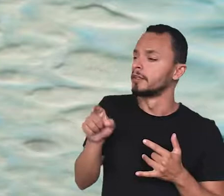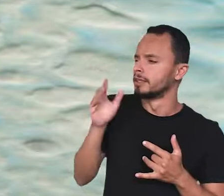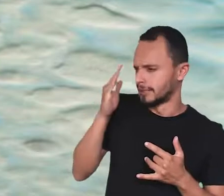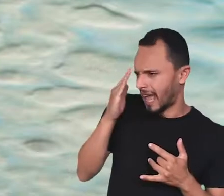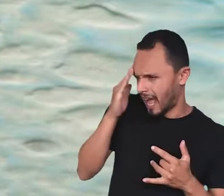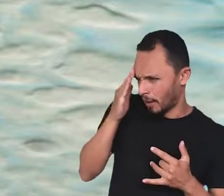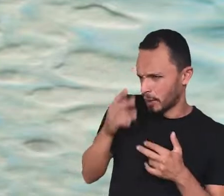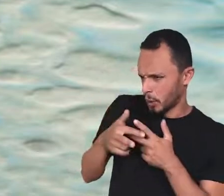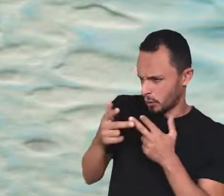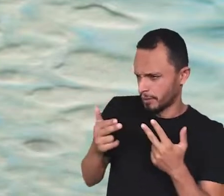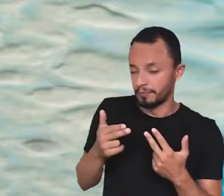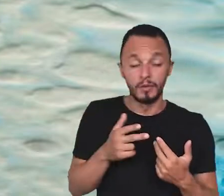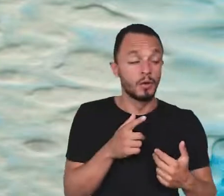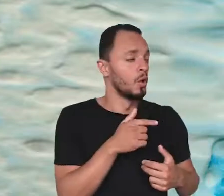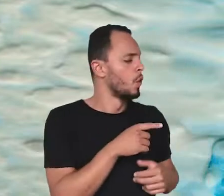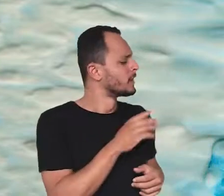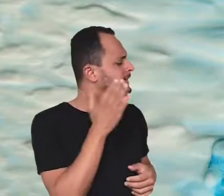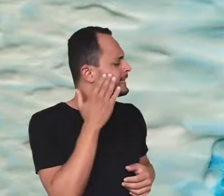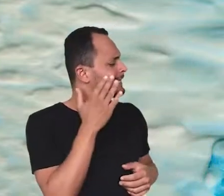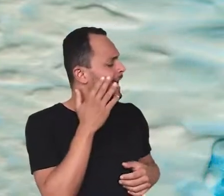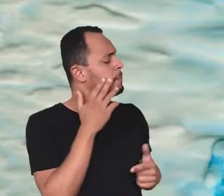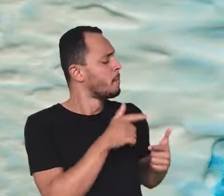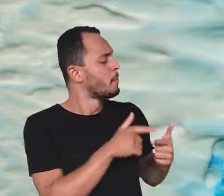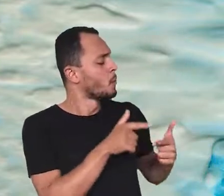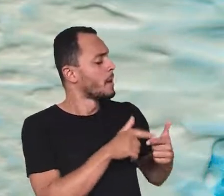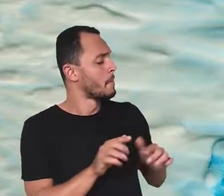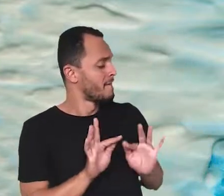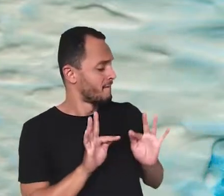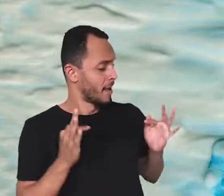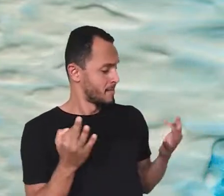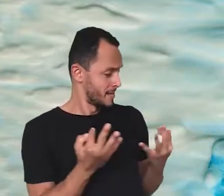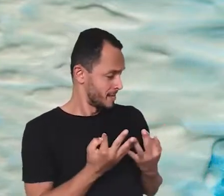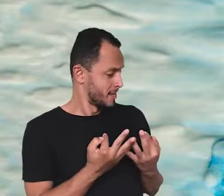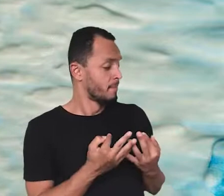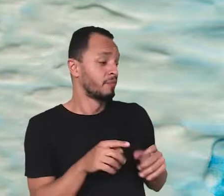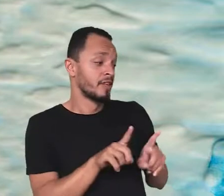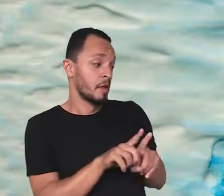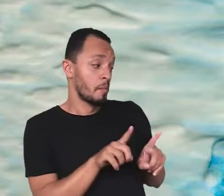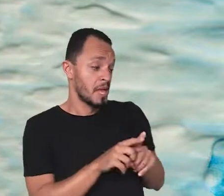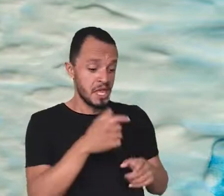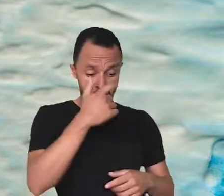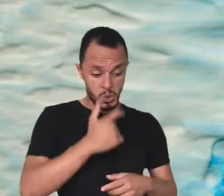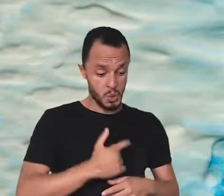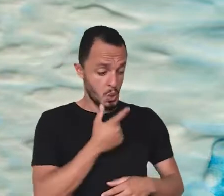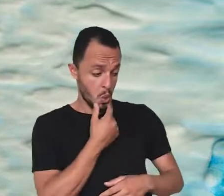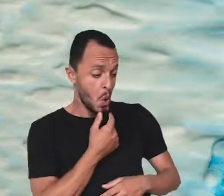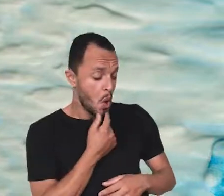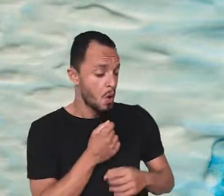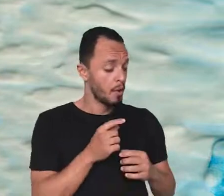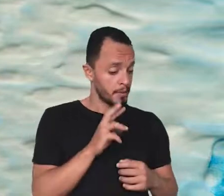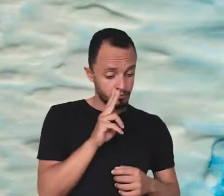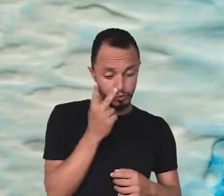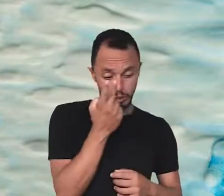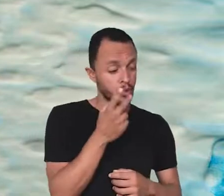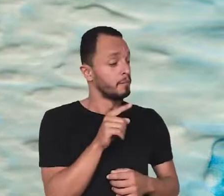filho. Você sabe que a Nicole tem alguns problemas com a família dela, né? Sei sim. E que quando ela começou a andar diferente, a ser mais ela,